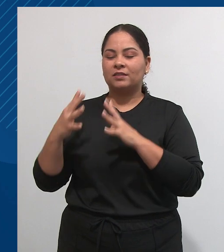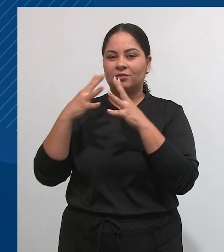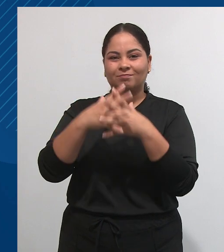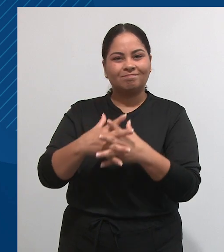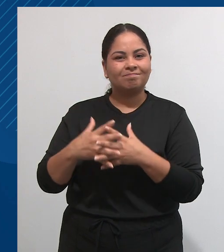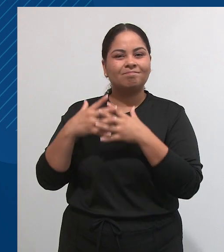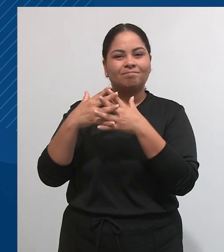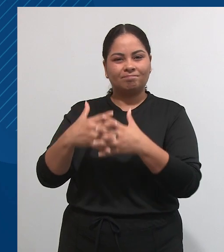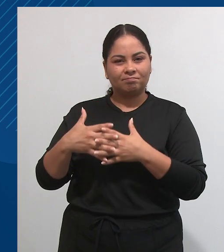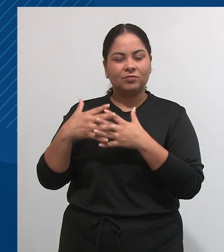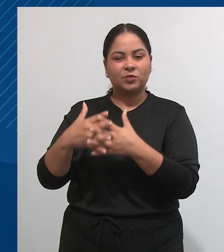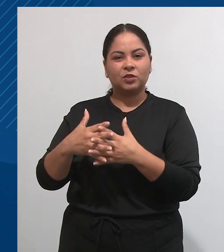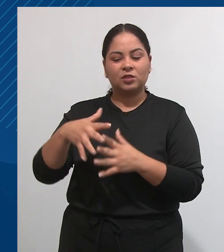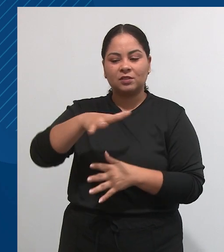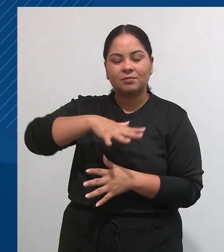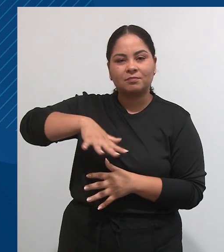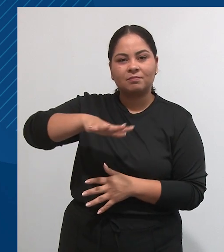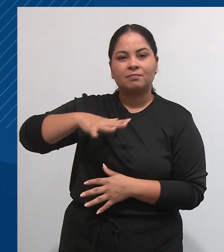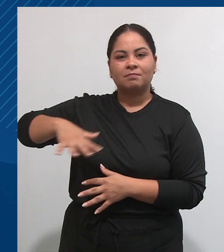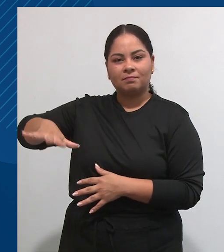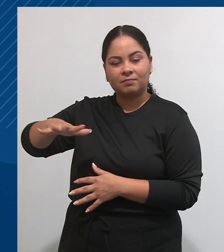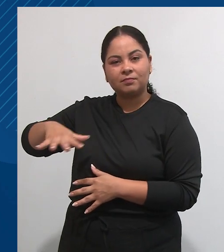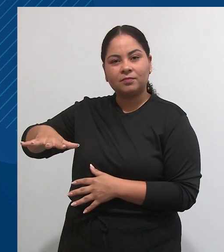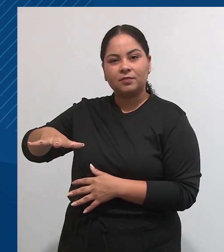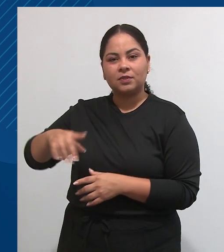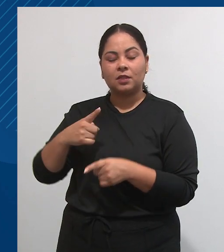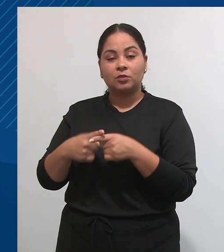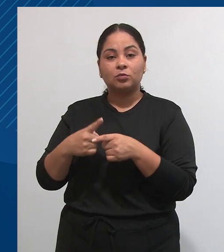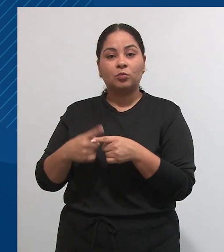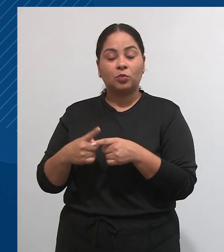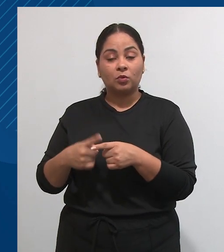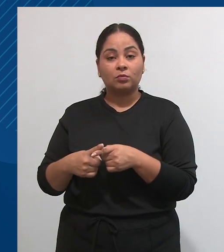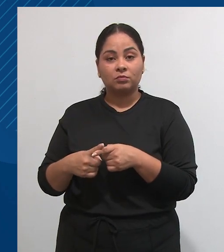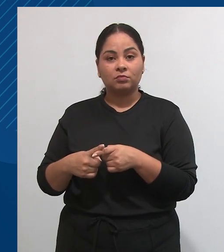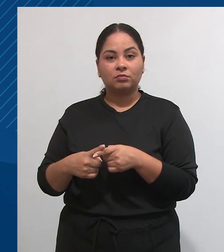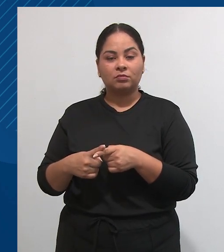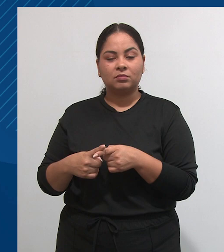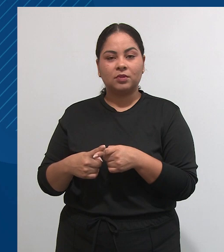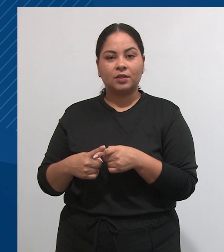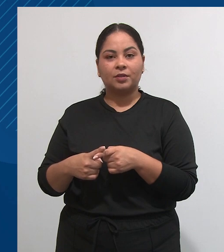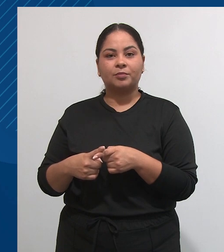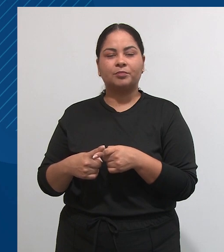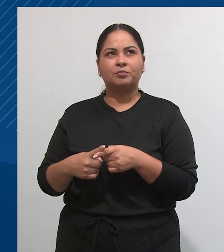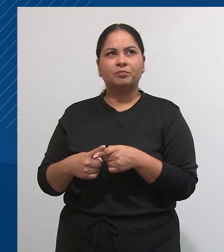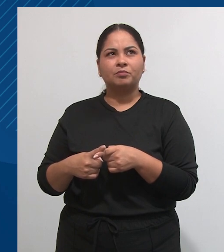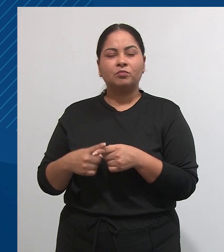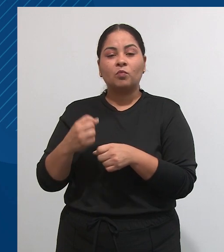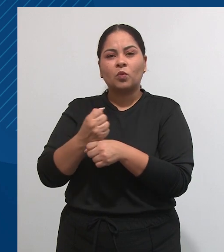conflitos territoriais, né? Porque entre